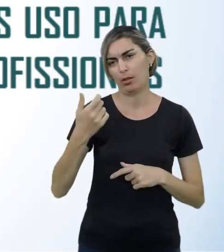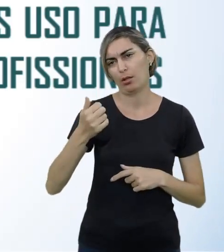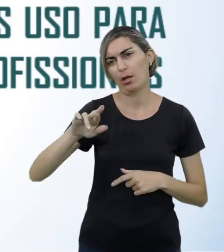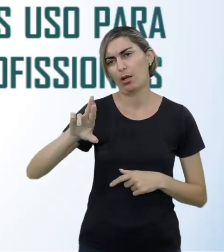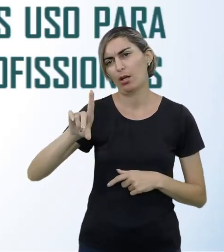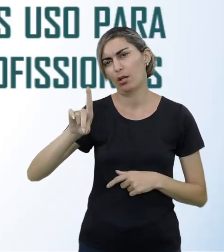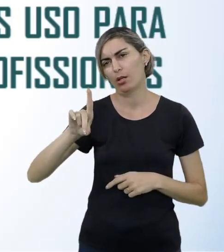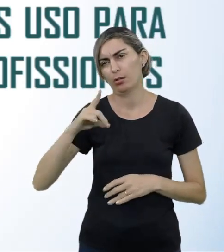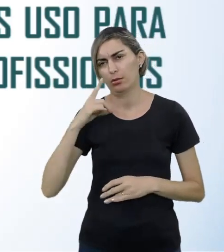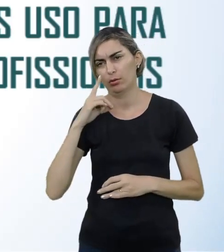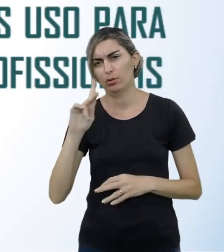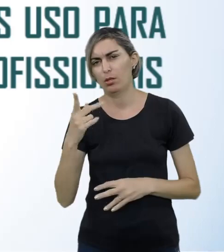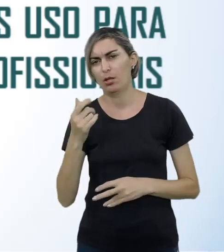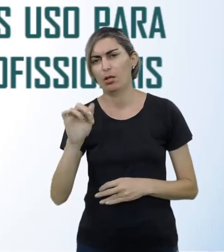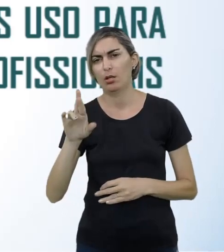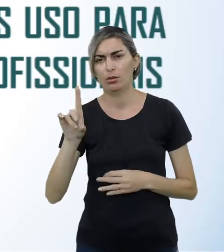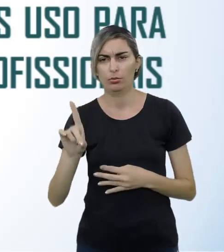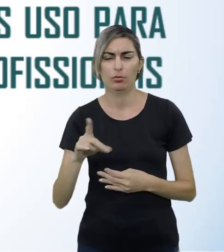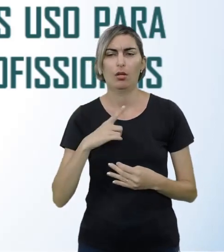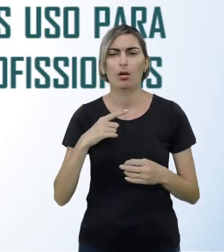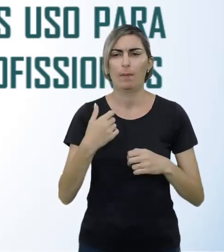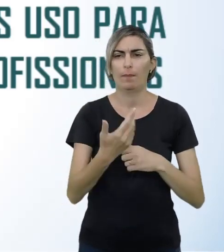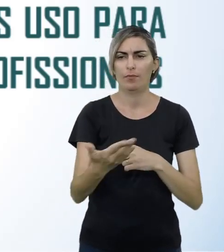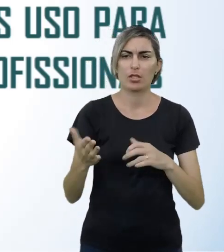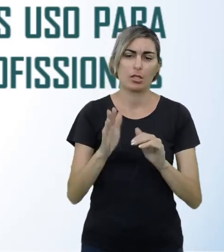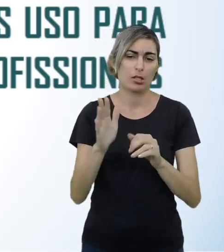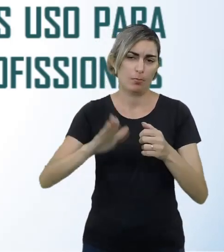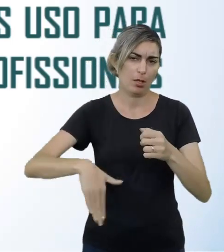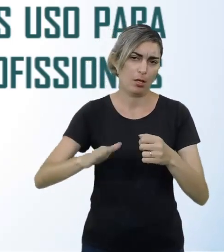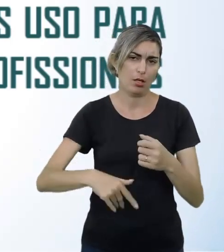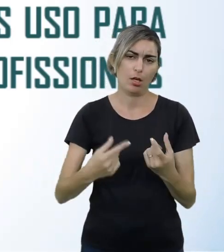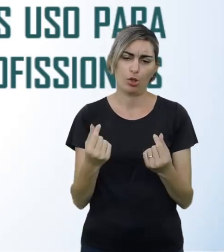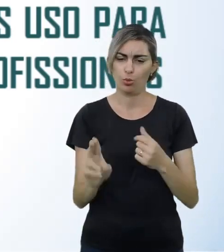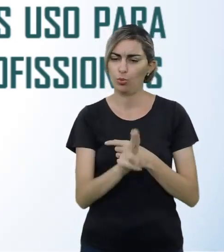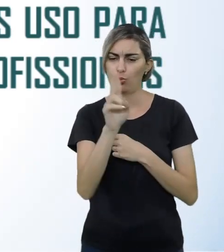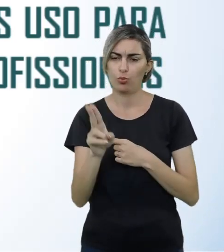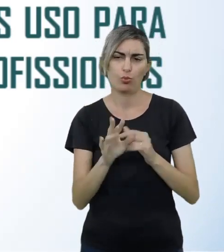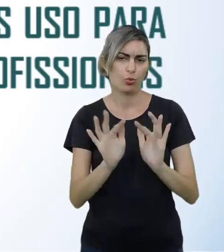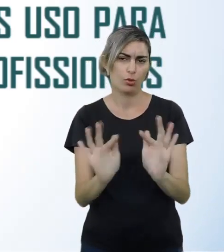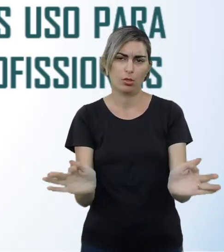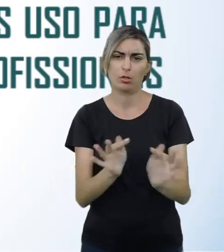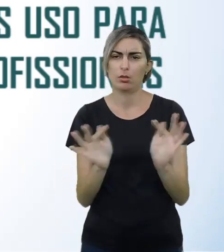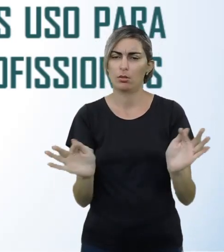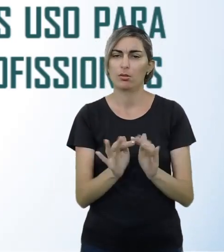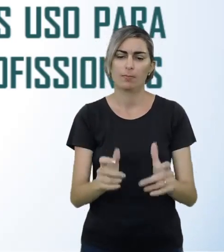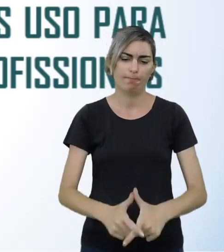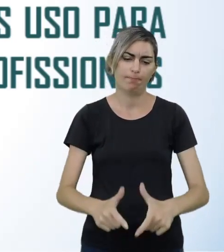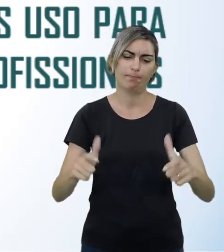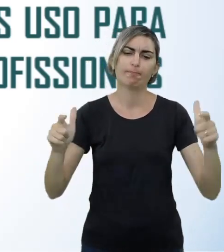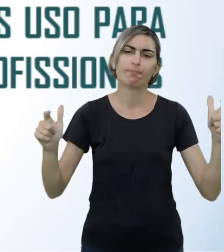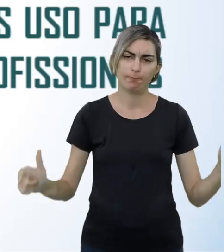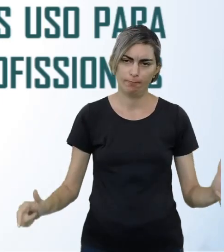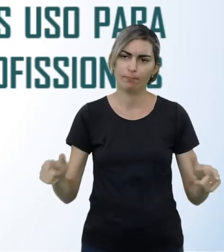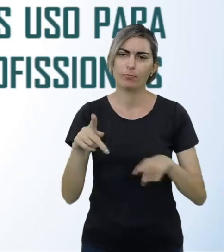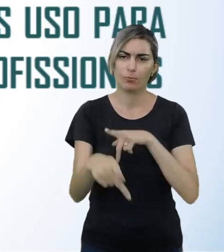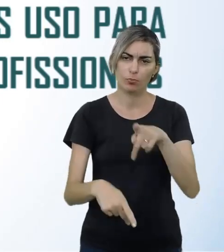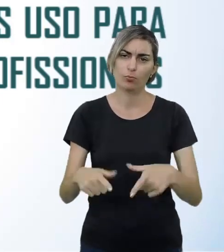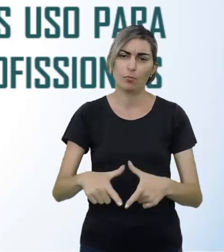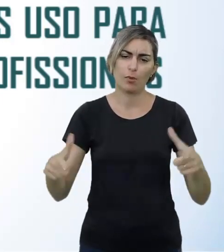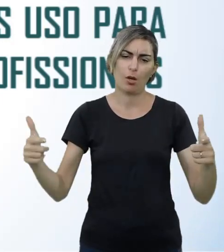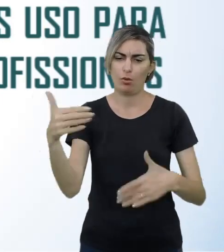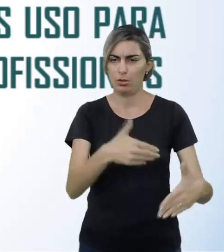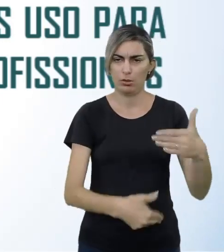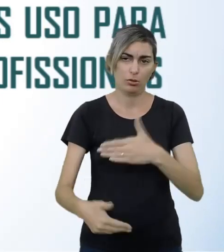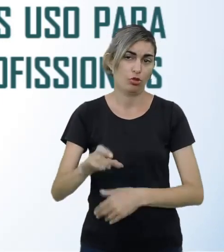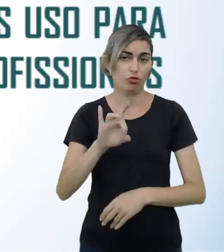é uma placa que ela tem o foco de ser barata, de ser simples uso, principalmente para permitir que um público maior consiga ter acesso a ela,